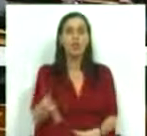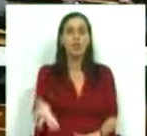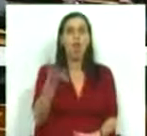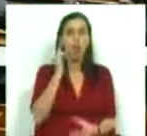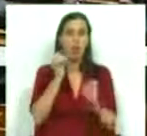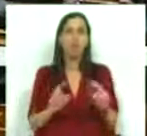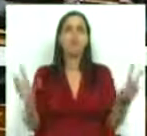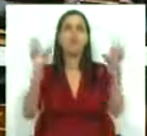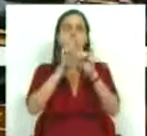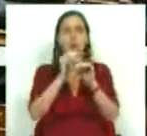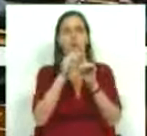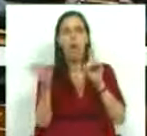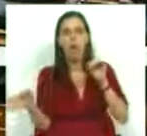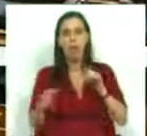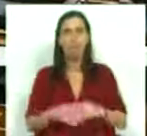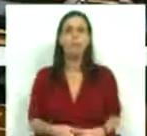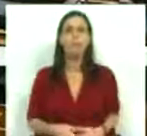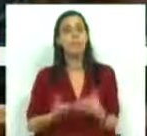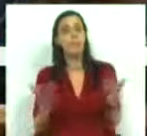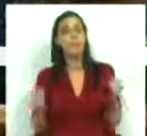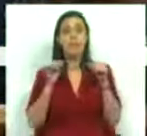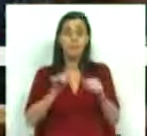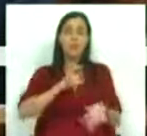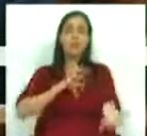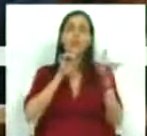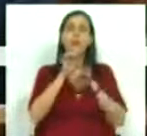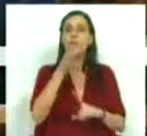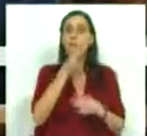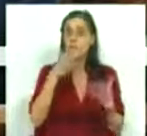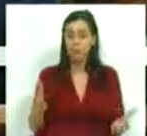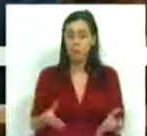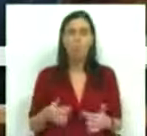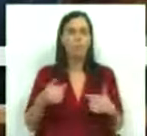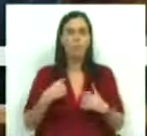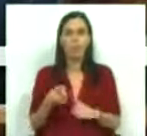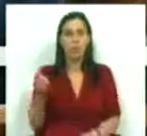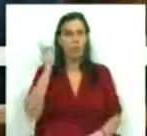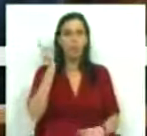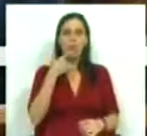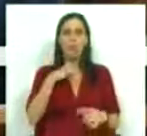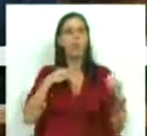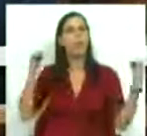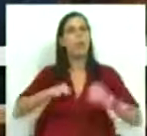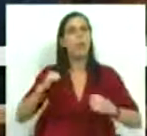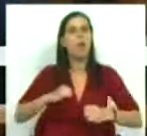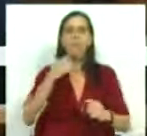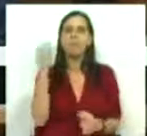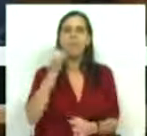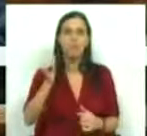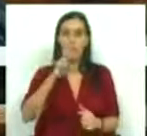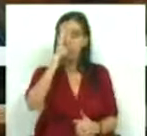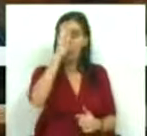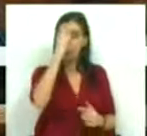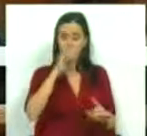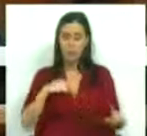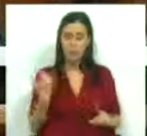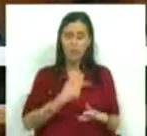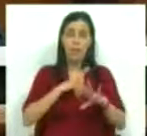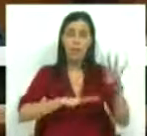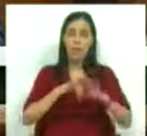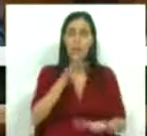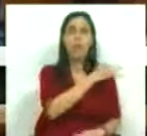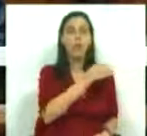2012 um novo desvio. Com isso, senhores deputados, nós não podemos pactuar. O esforço que temos de fazer